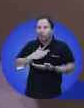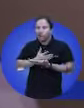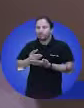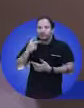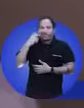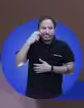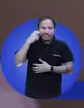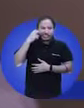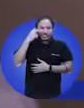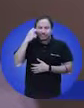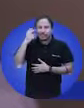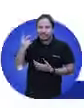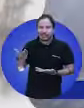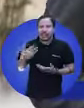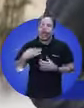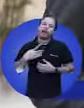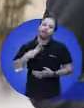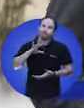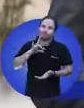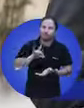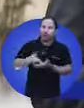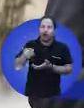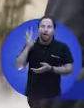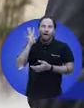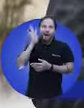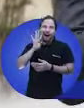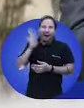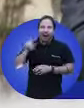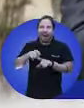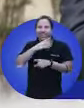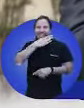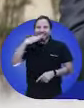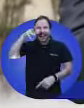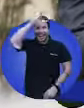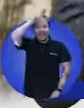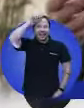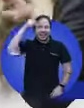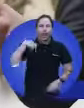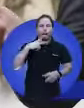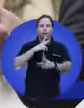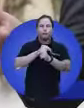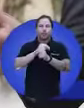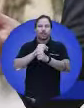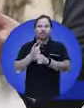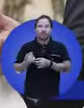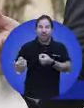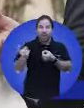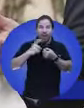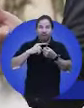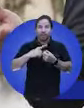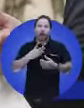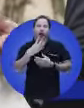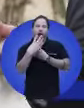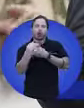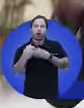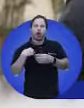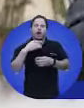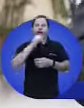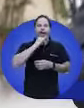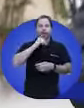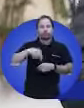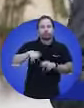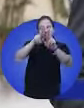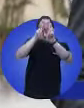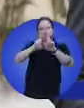coisa, você vai ficar envergonhado. É, gente, vai ser muito legal. E com a Béia Prefeita, Patos vai voltar a ser referência na educação, com